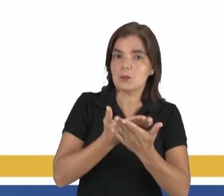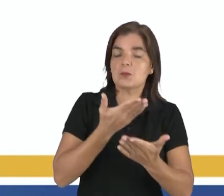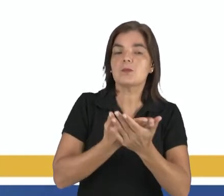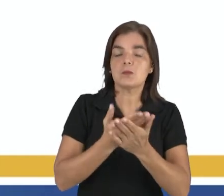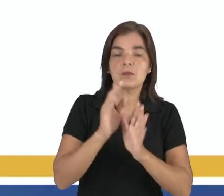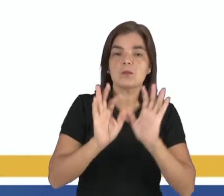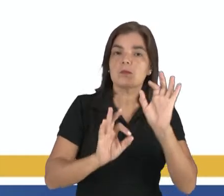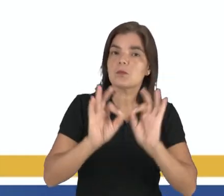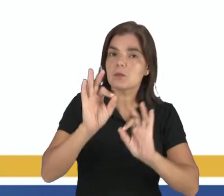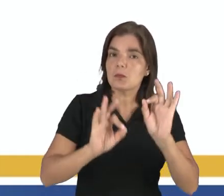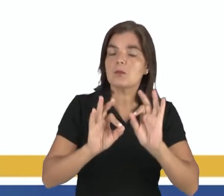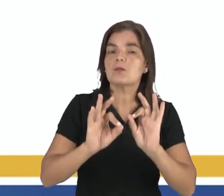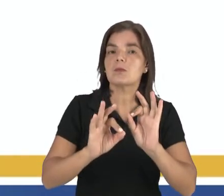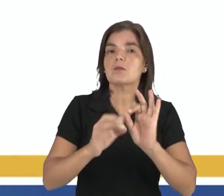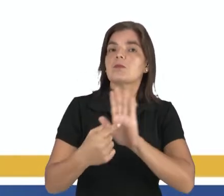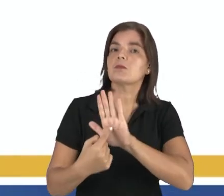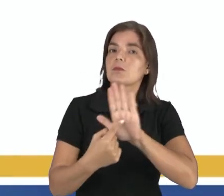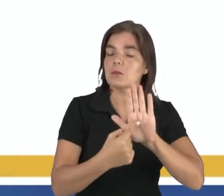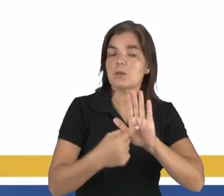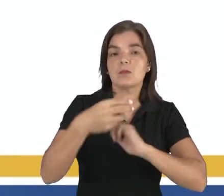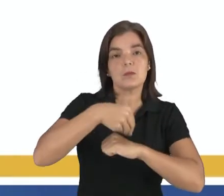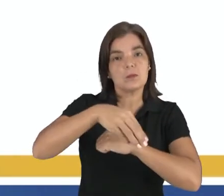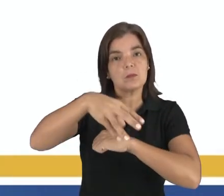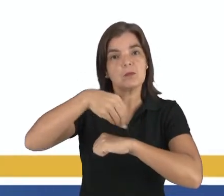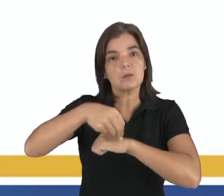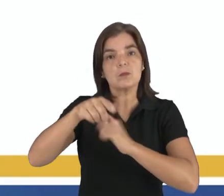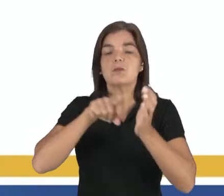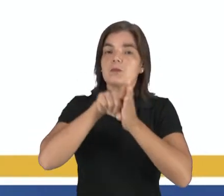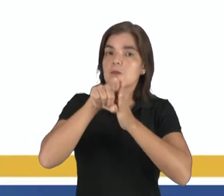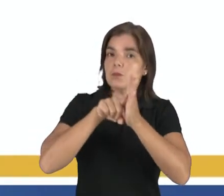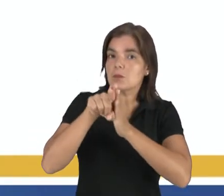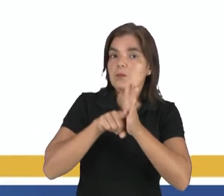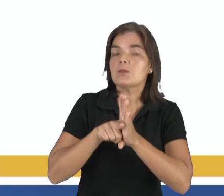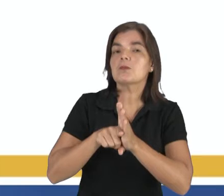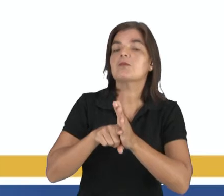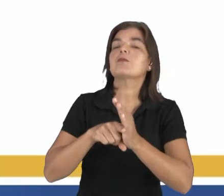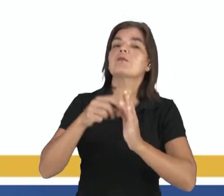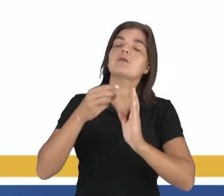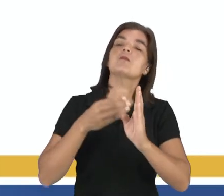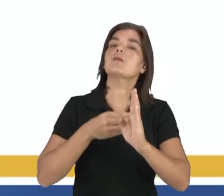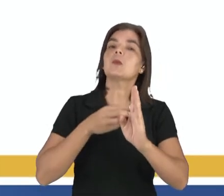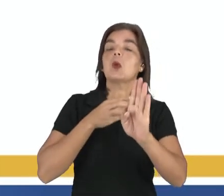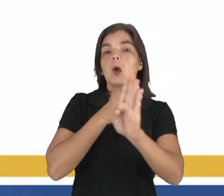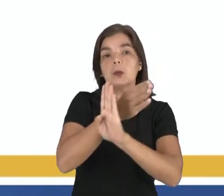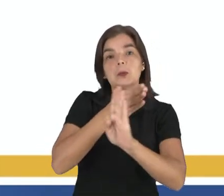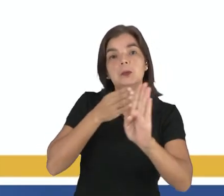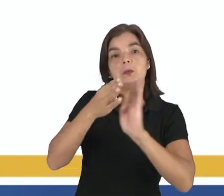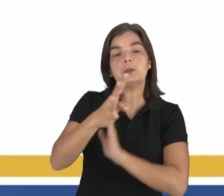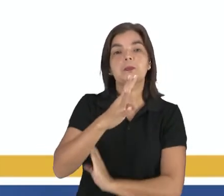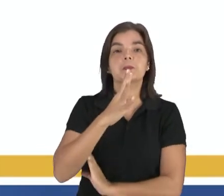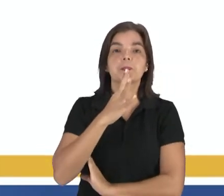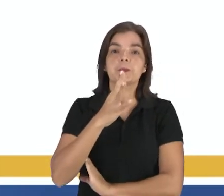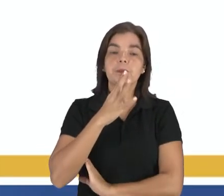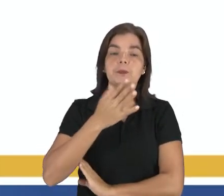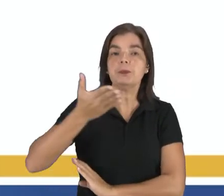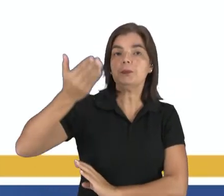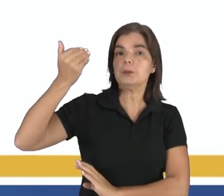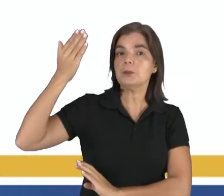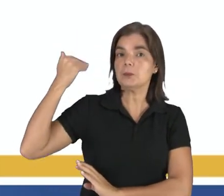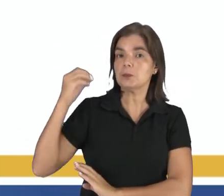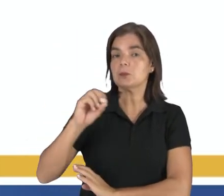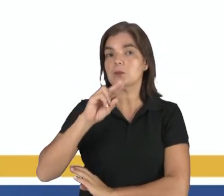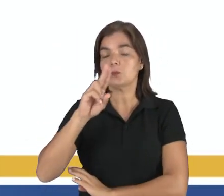para fazer e para repassar esse conhecimento científico. Essa modalidade de conhecimento, da forma